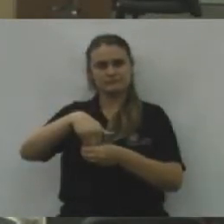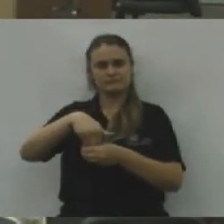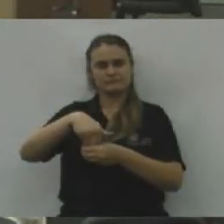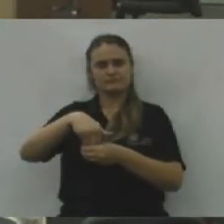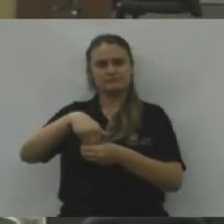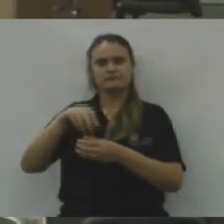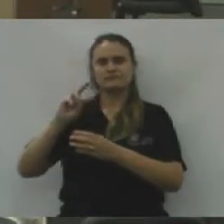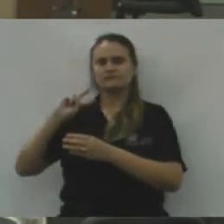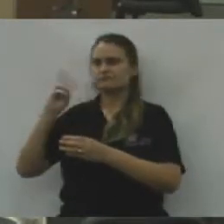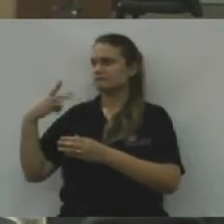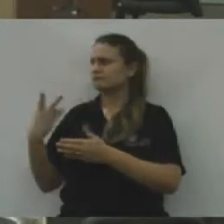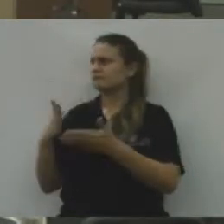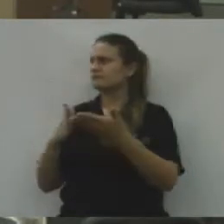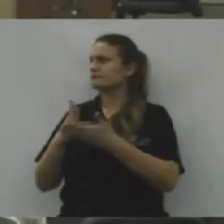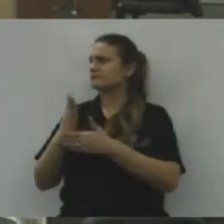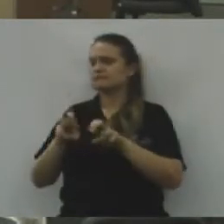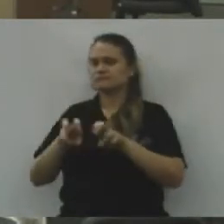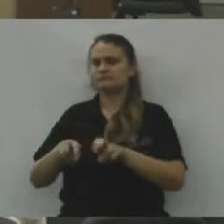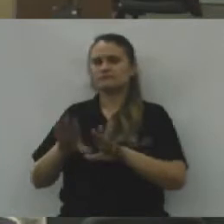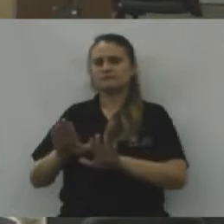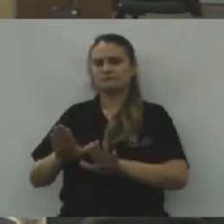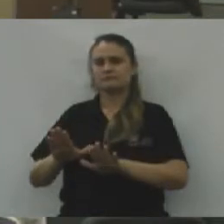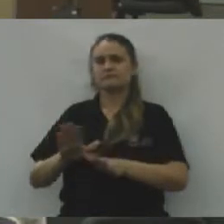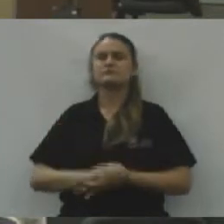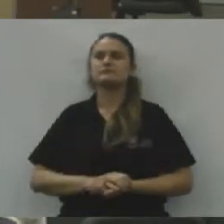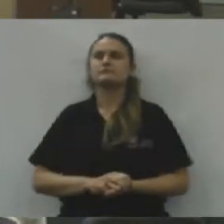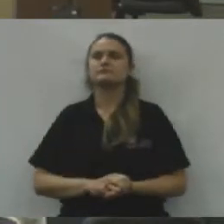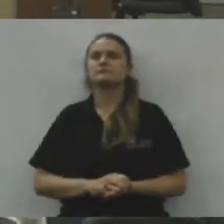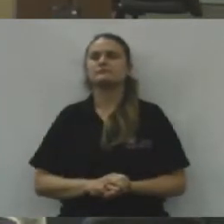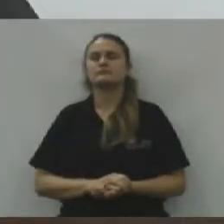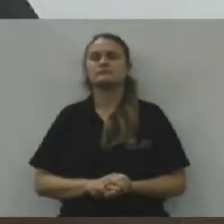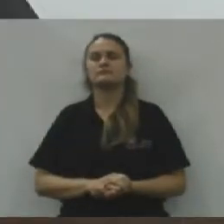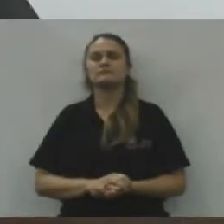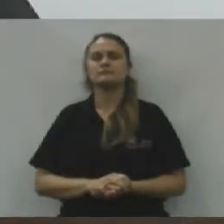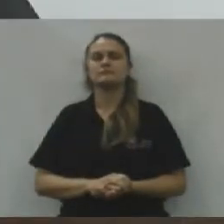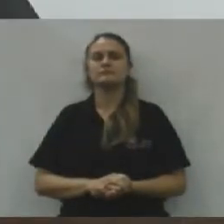Em votação, senhores vereadores que aprovam, permaneçam como estão.